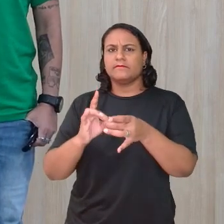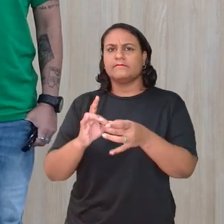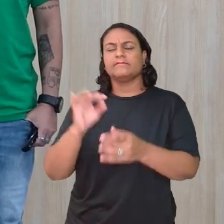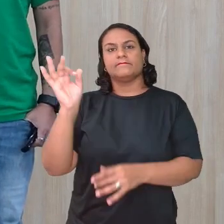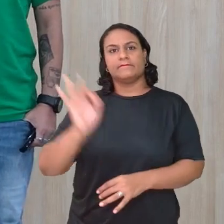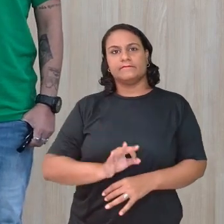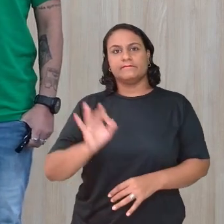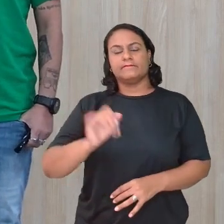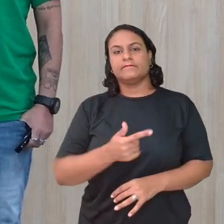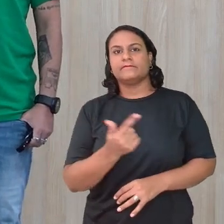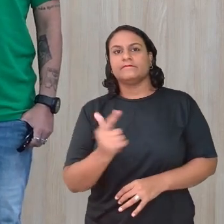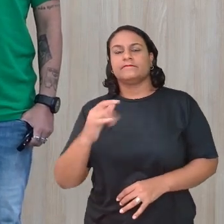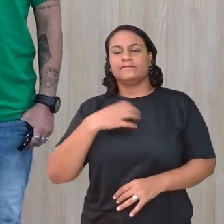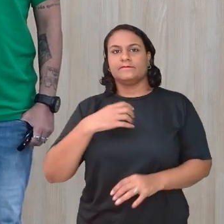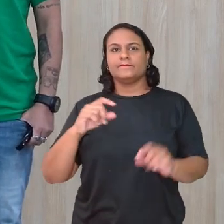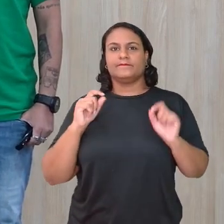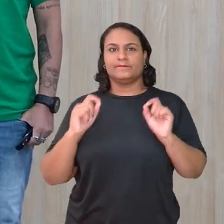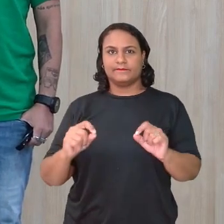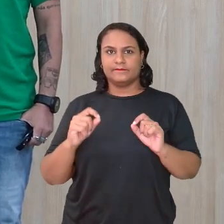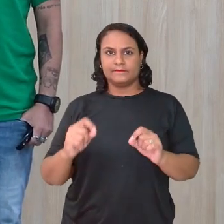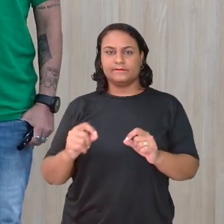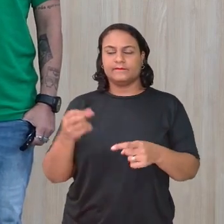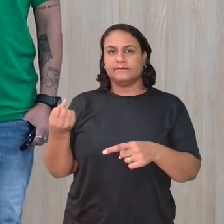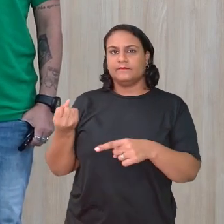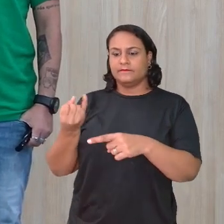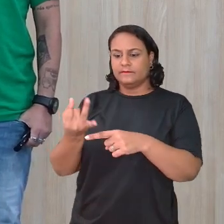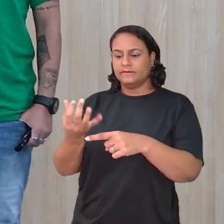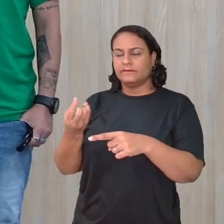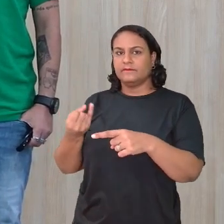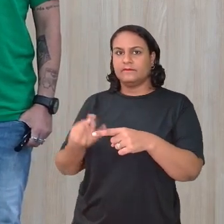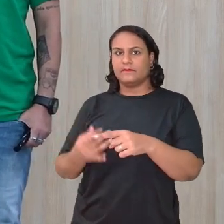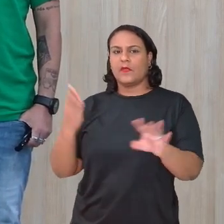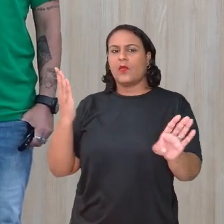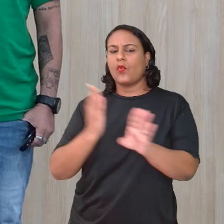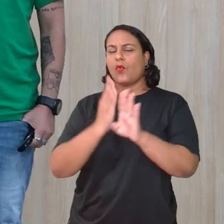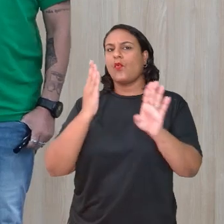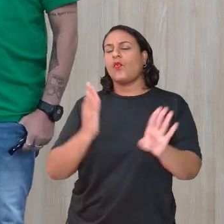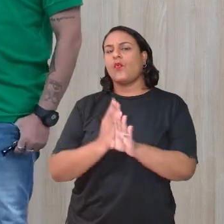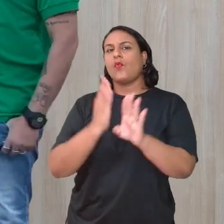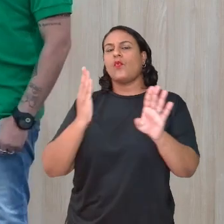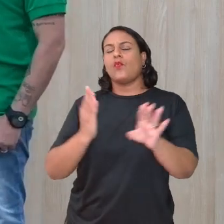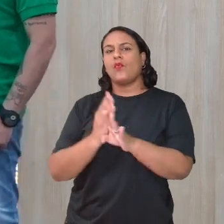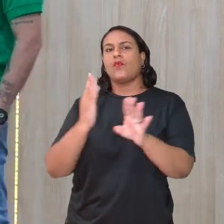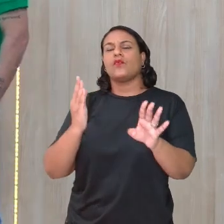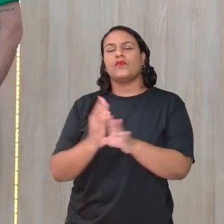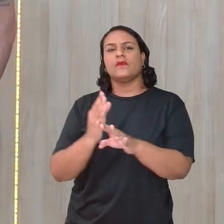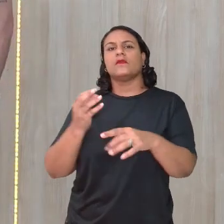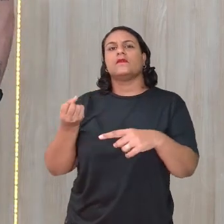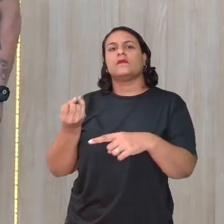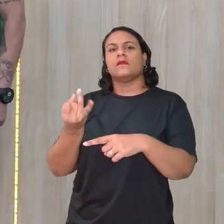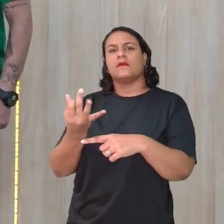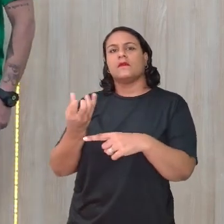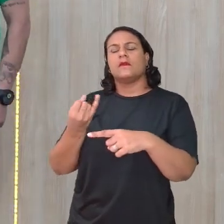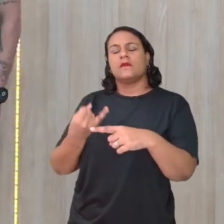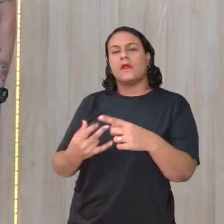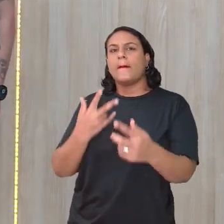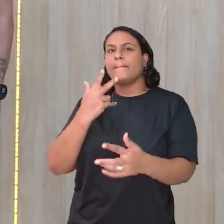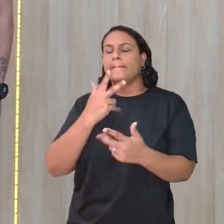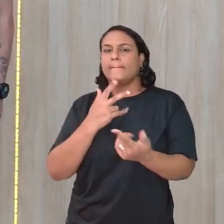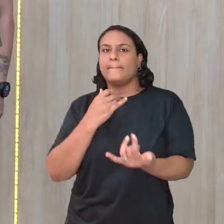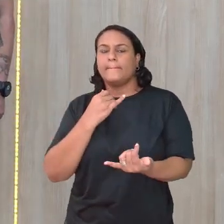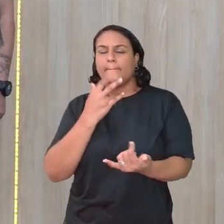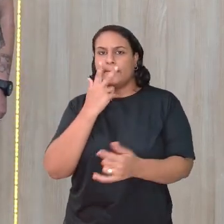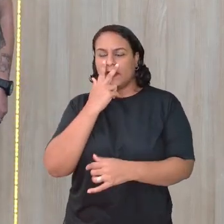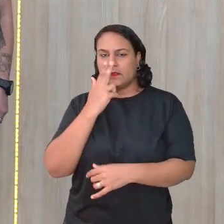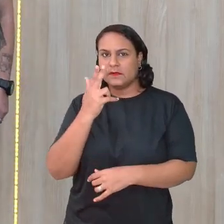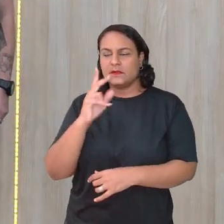Uma outra é você pegar essa fração e ir achando frações equivalentes até você chegar numa fração